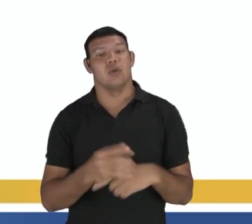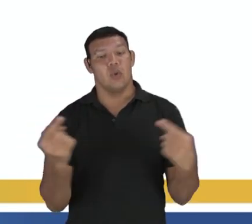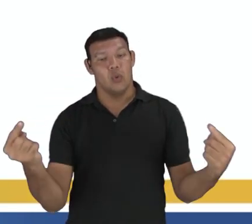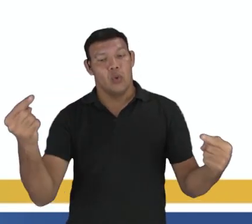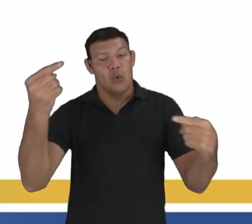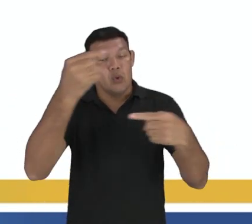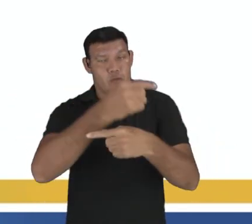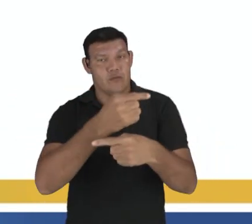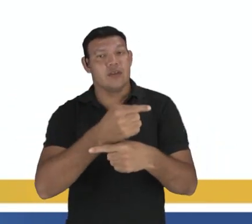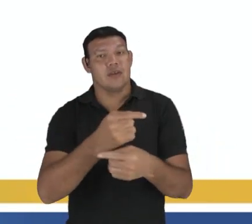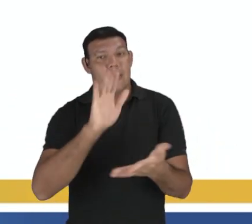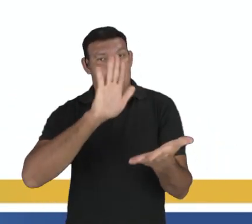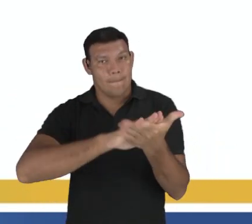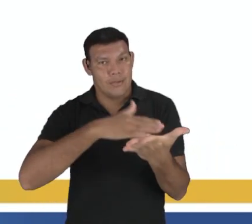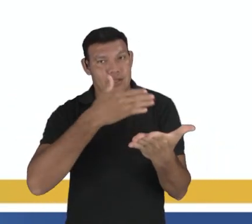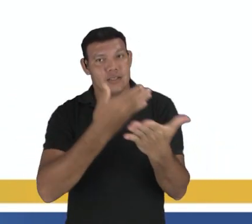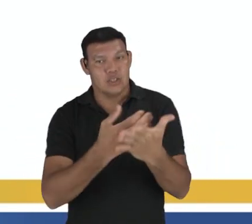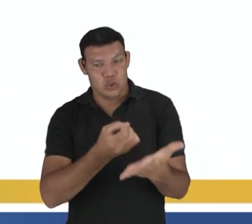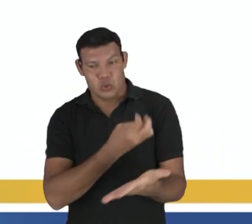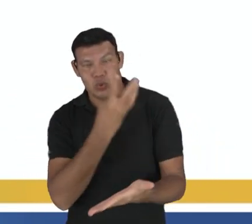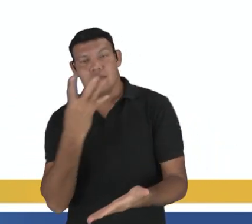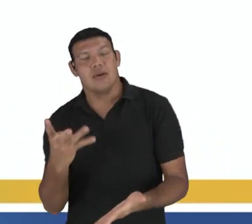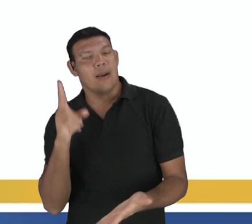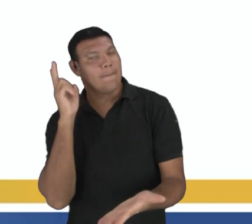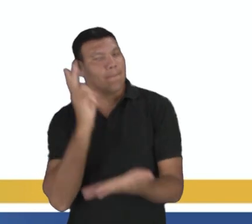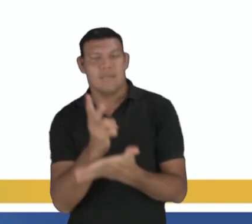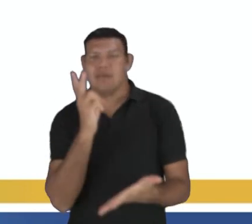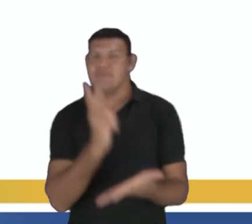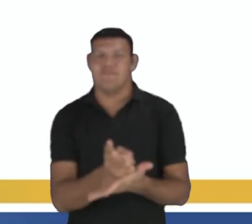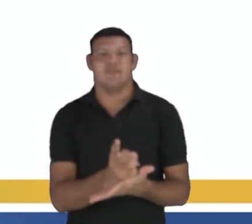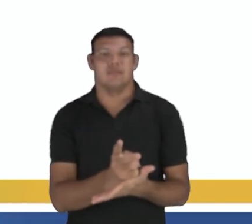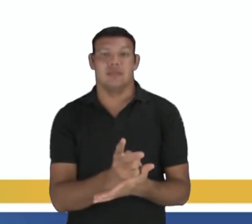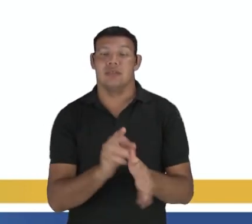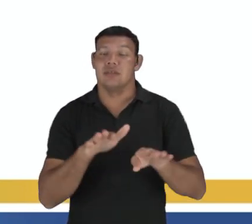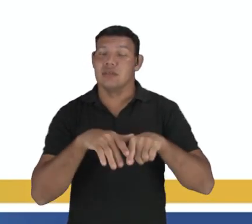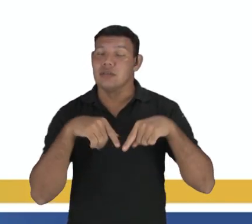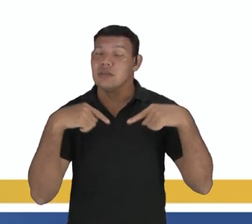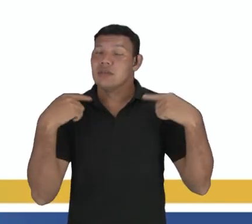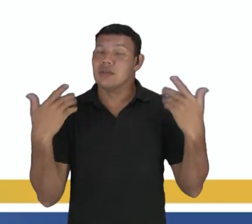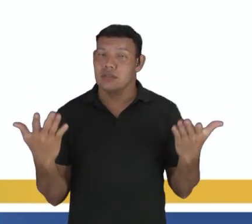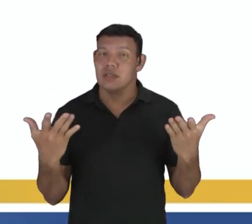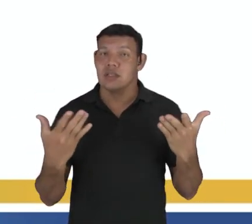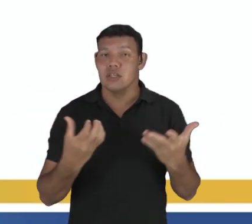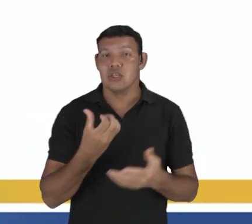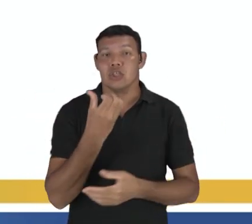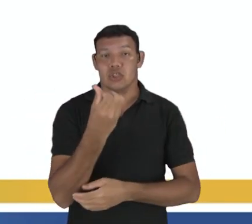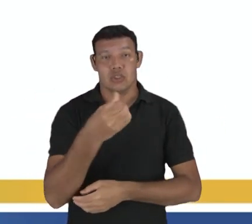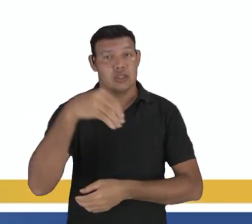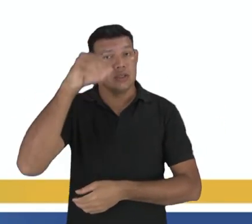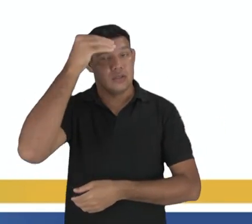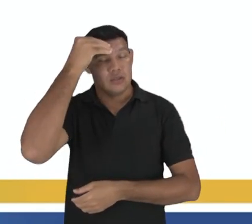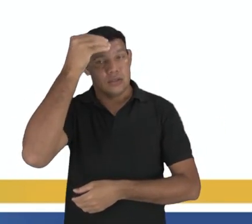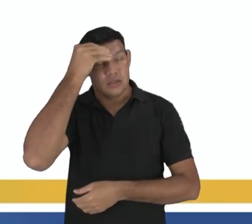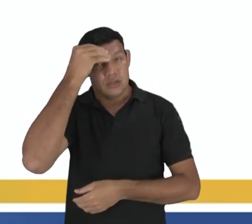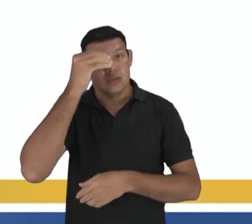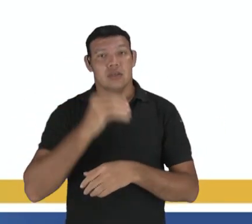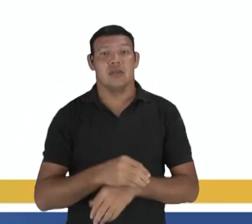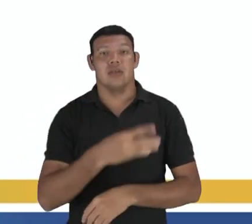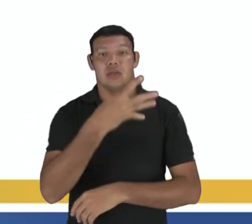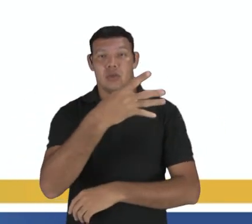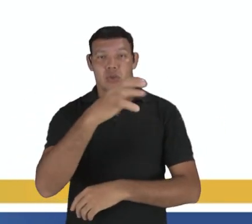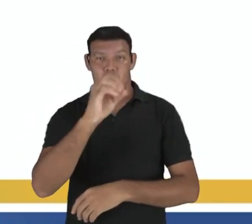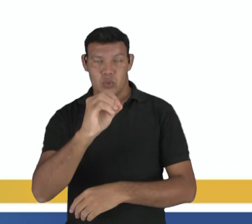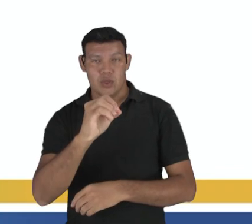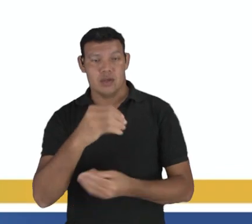número correspondente de figurinhas de sobrinho é sempre a mesma. Assim, nós temos que 6 sobrinhos de Renata terá